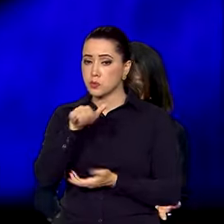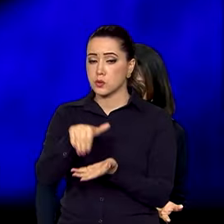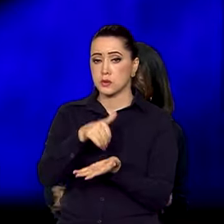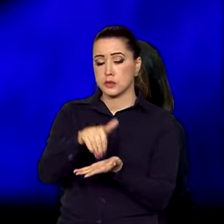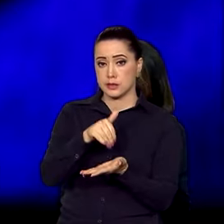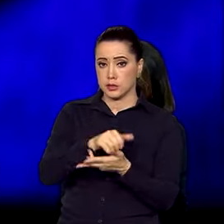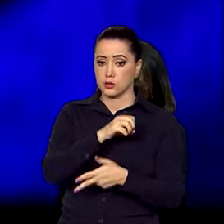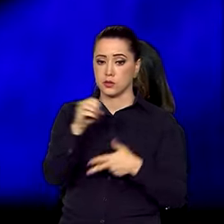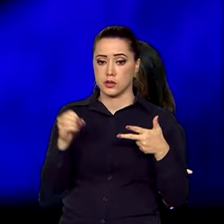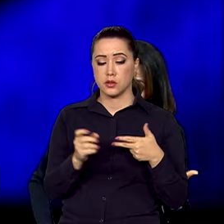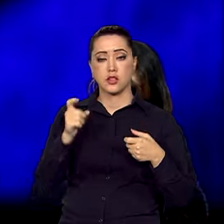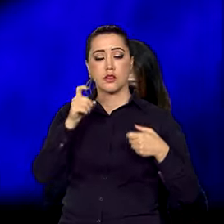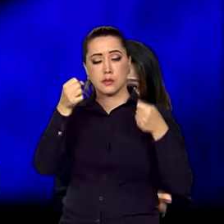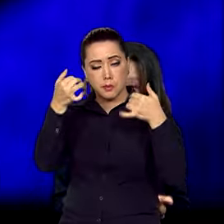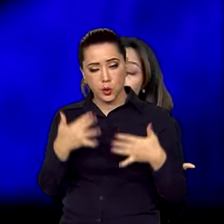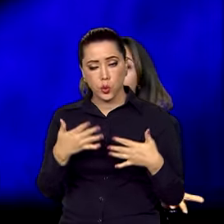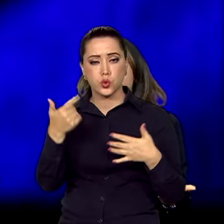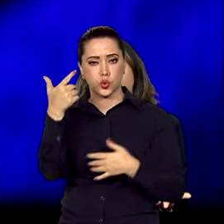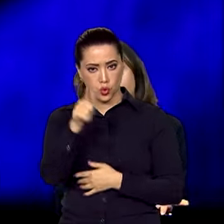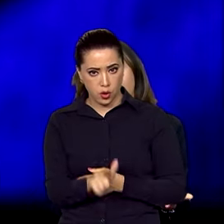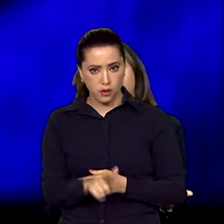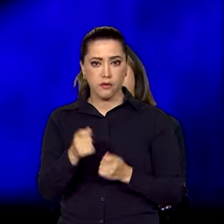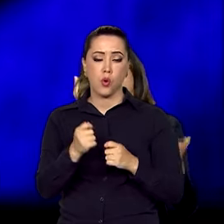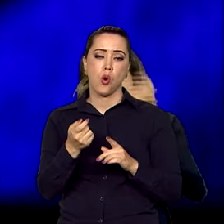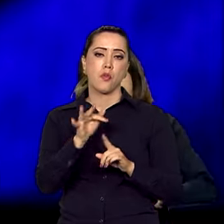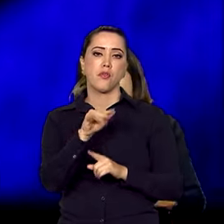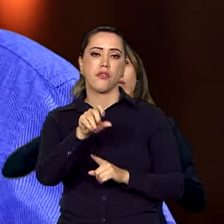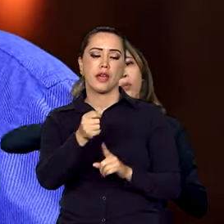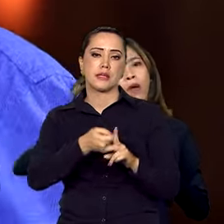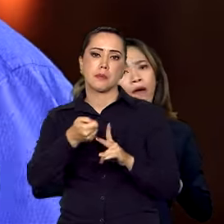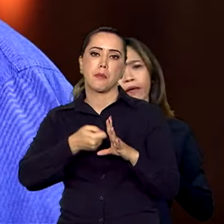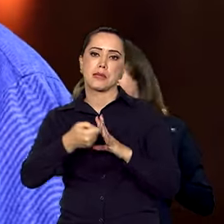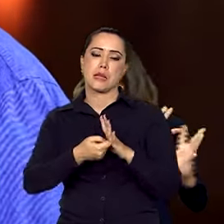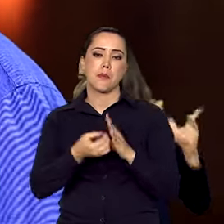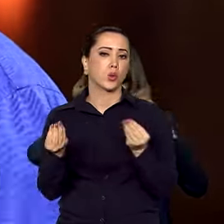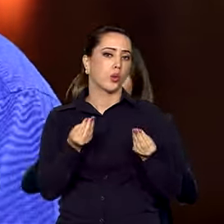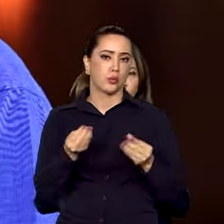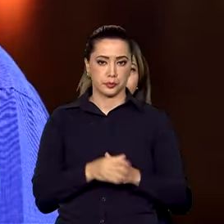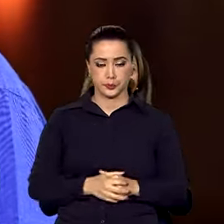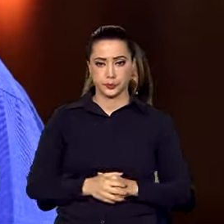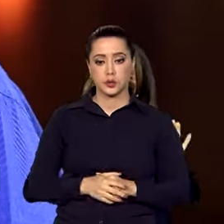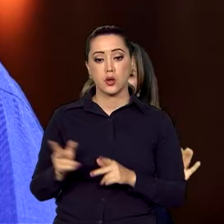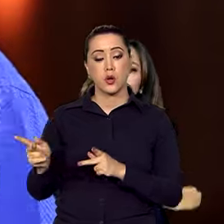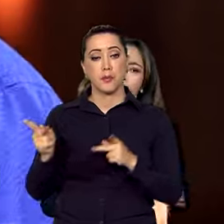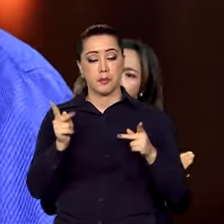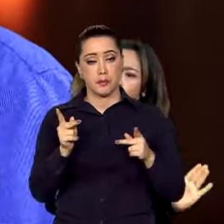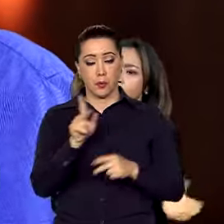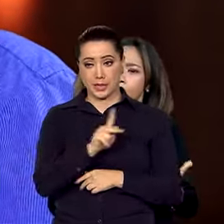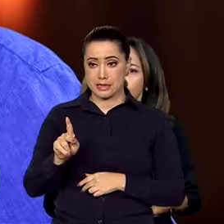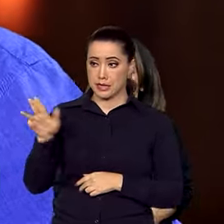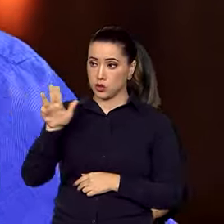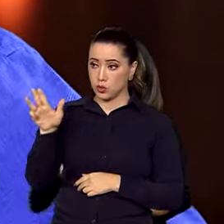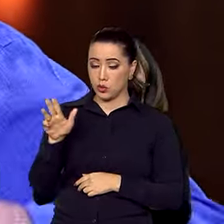inscritos no exame e voltou a destacar a renegociação do FIES. O presidente Lula convocou os estudantes